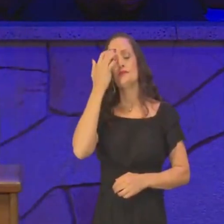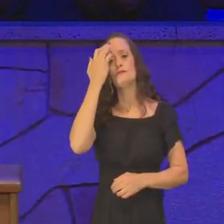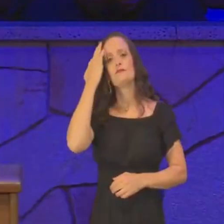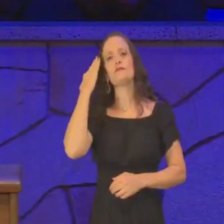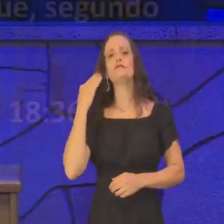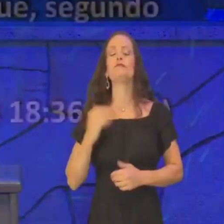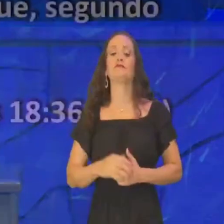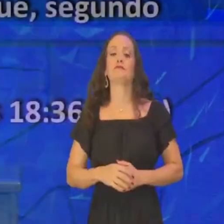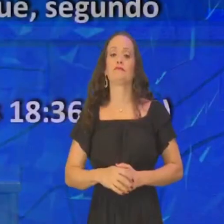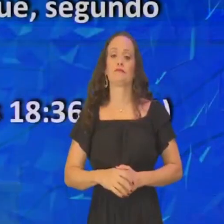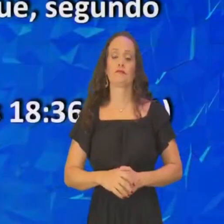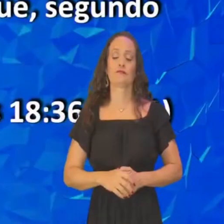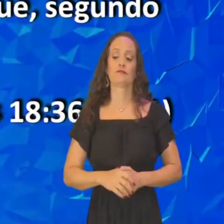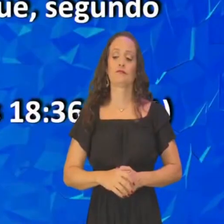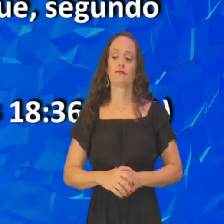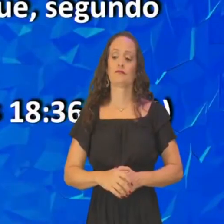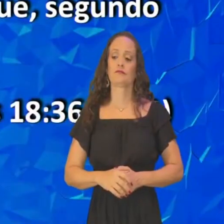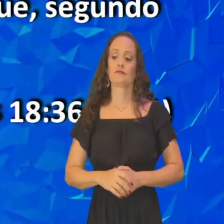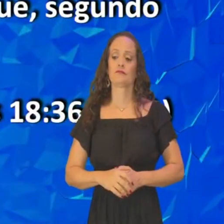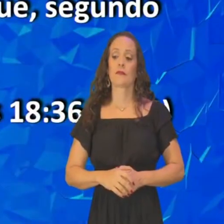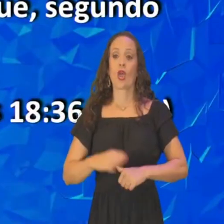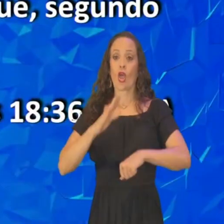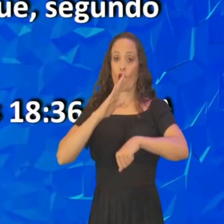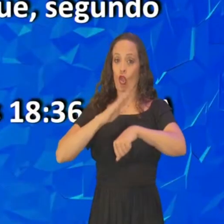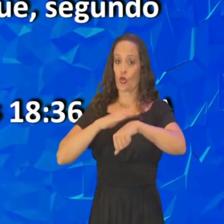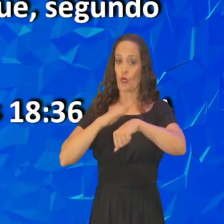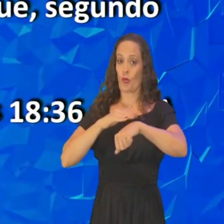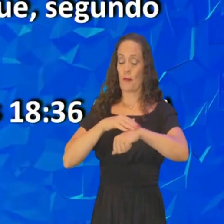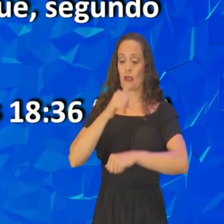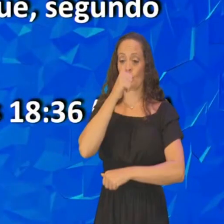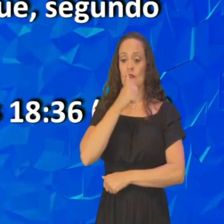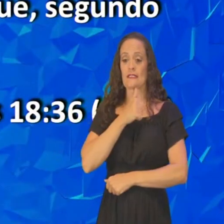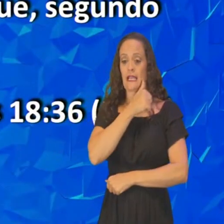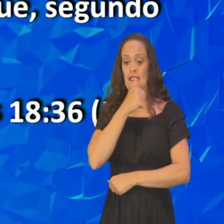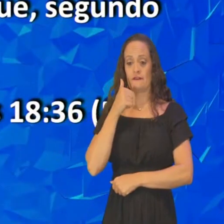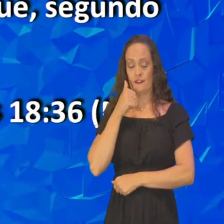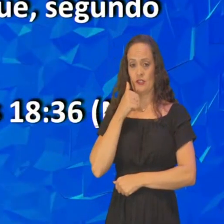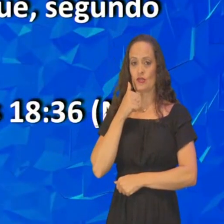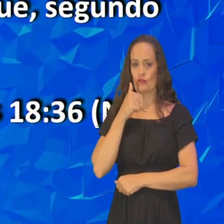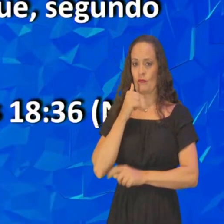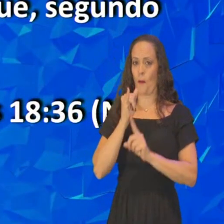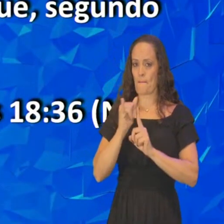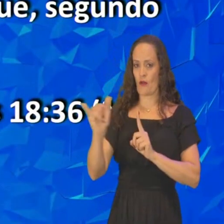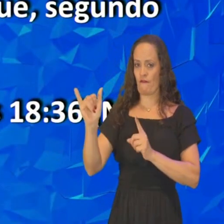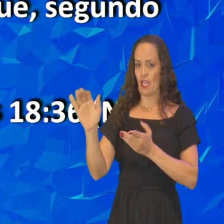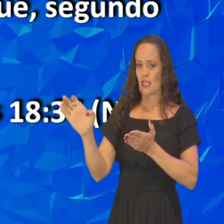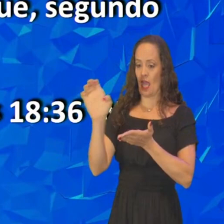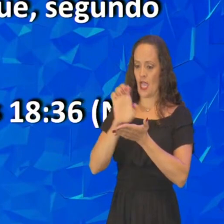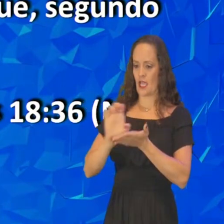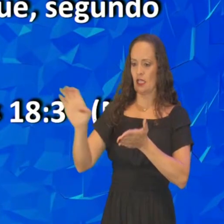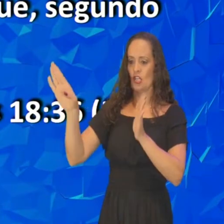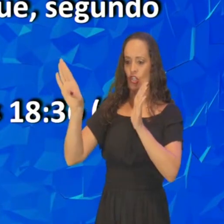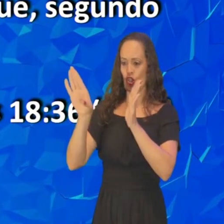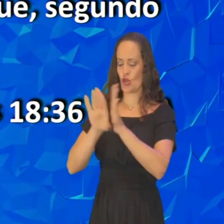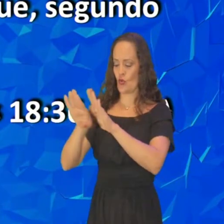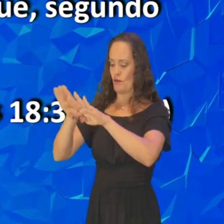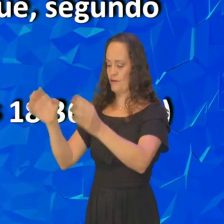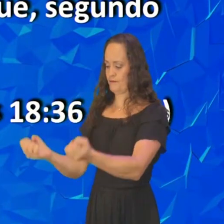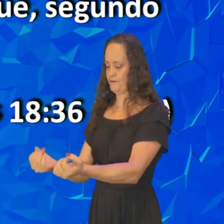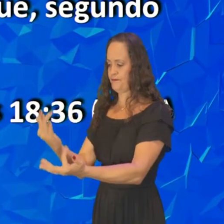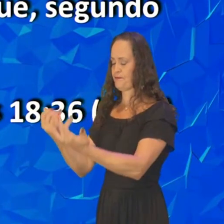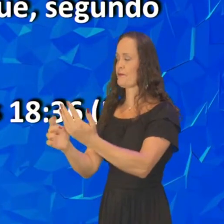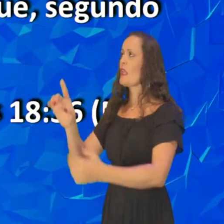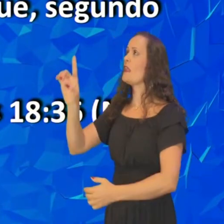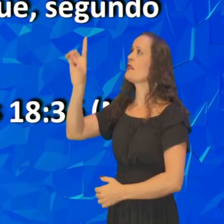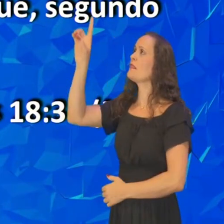Quando chegou a hora do sacrifício da tarde, o profeta Elias se aproximou do altar e disse: Ó Senhor, Deus